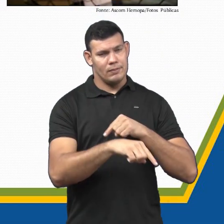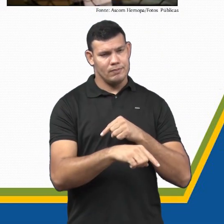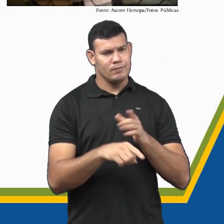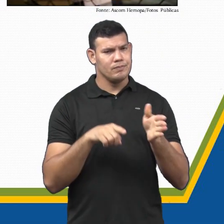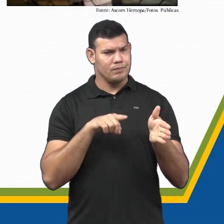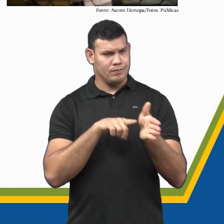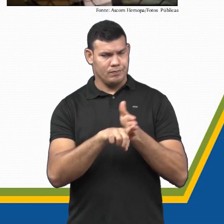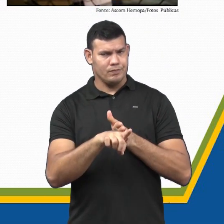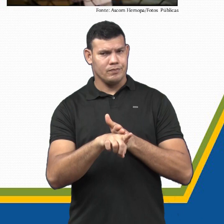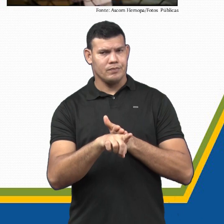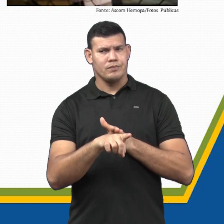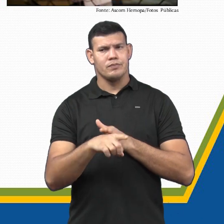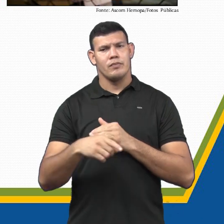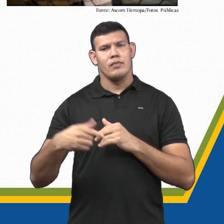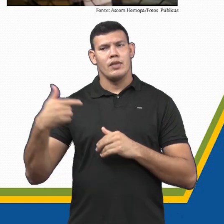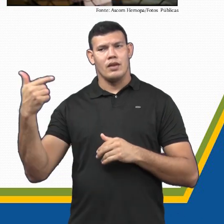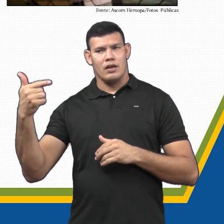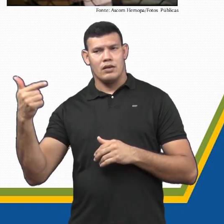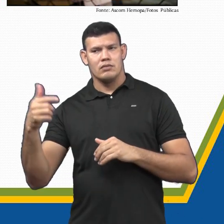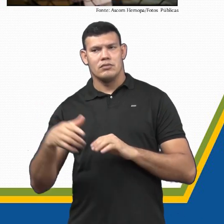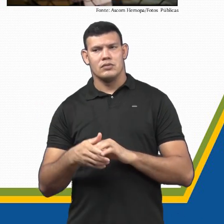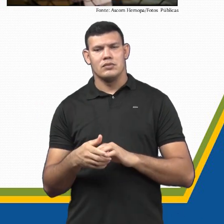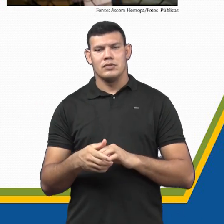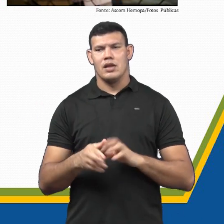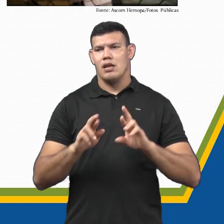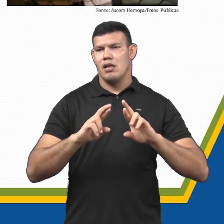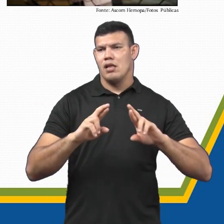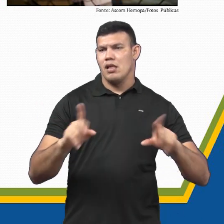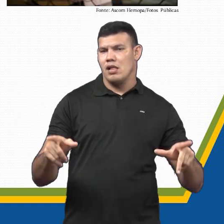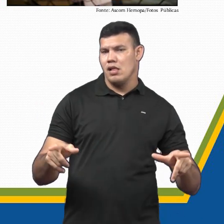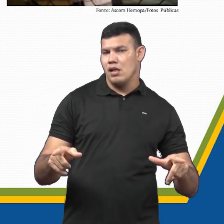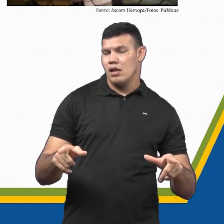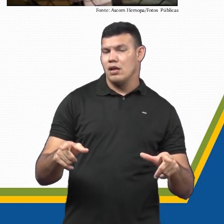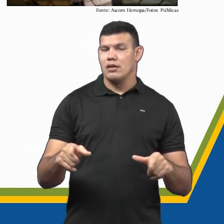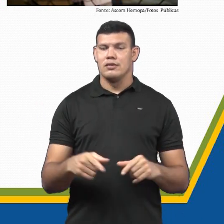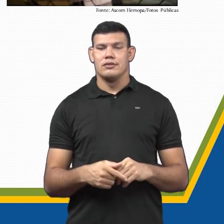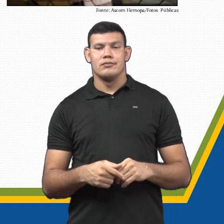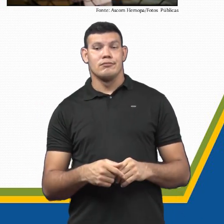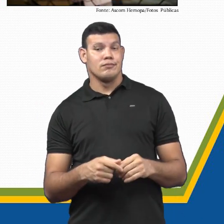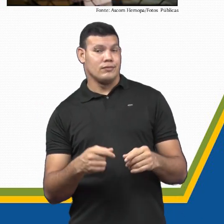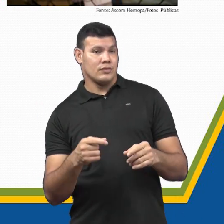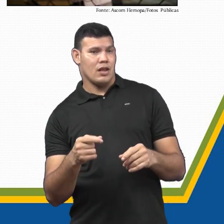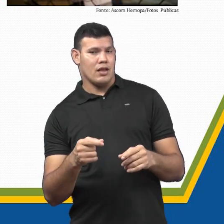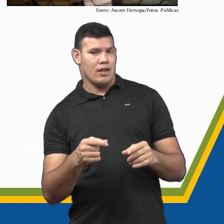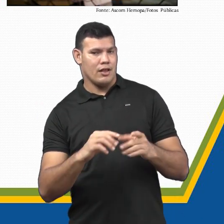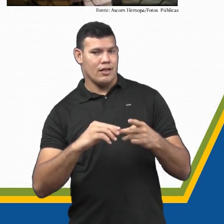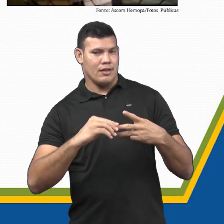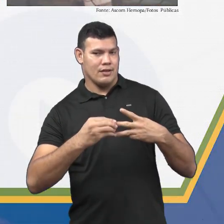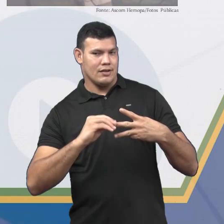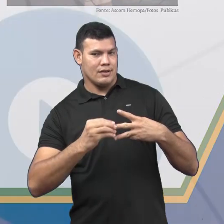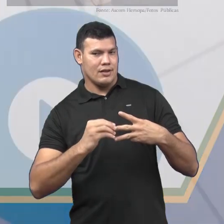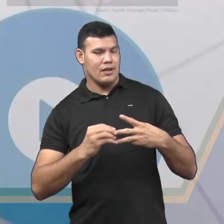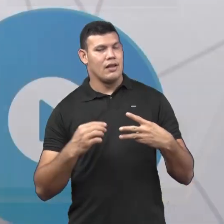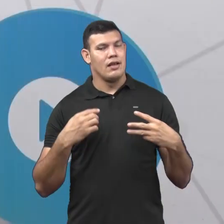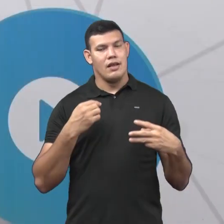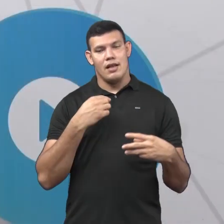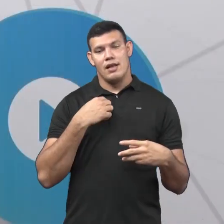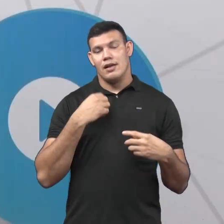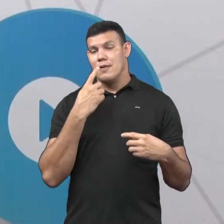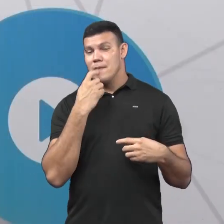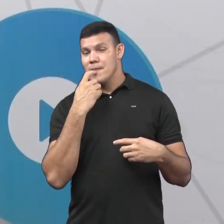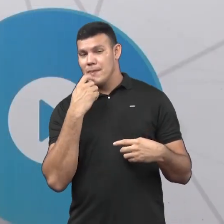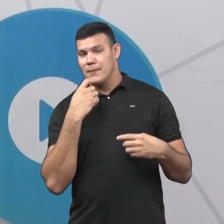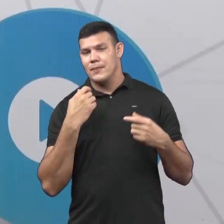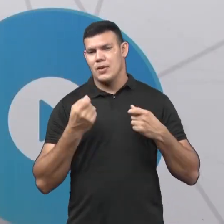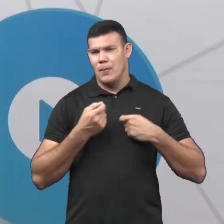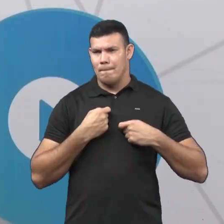pergunta: diferencie glóbulos vermelhos de glóbulos brancos. Ah, glóbulos vermelhos são vermelhos, brancos são brancos.